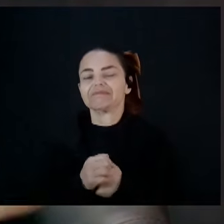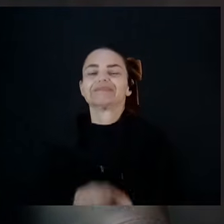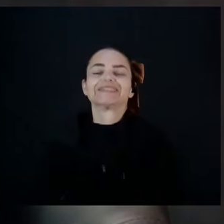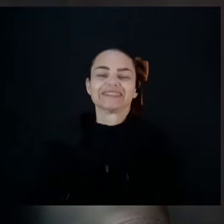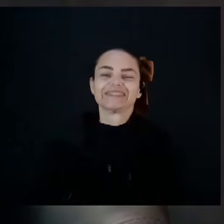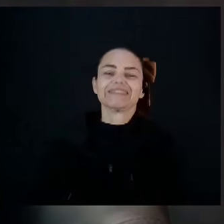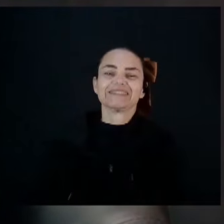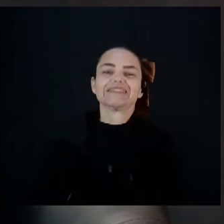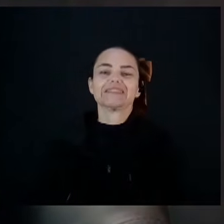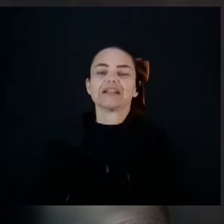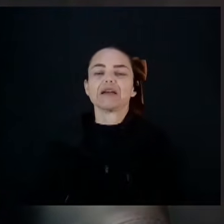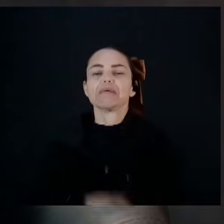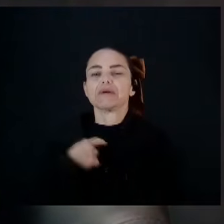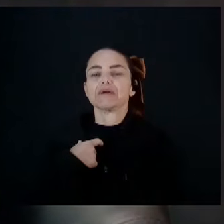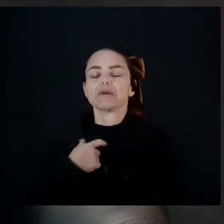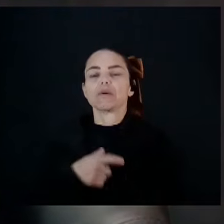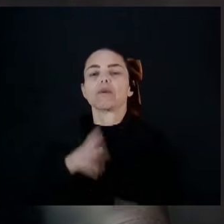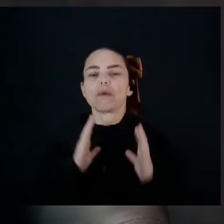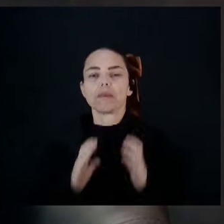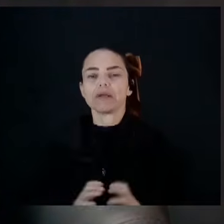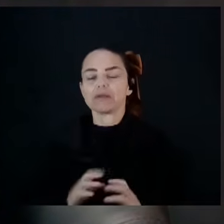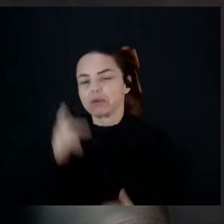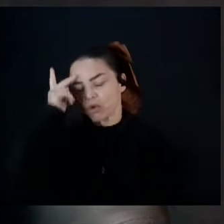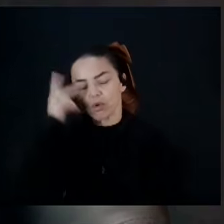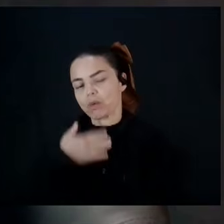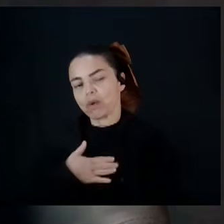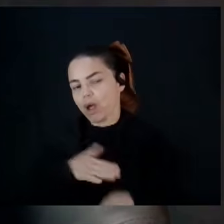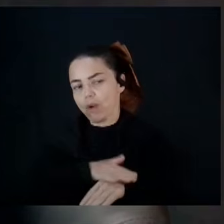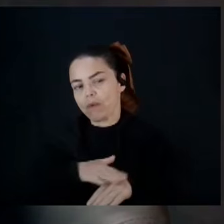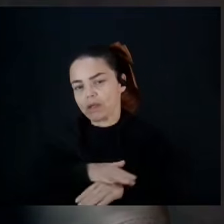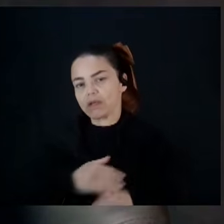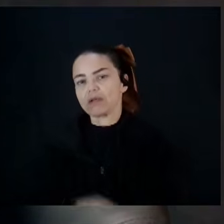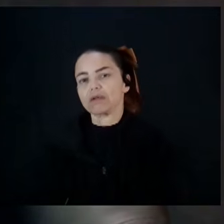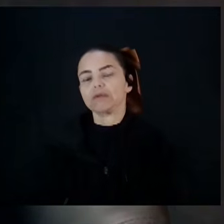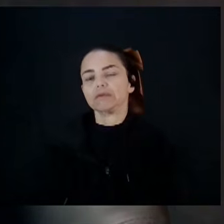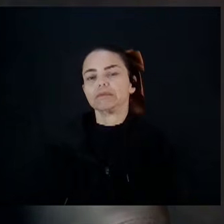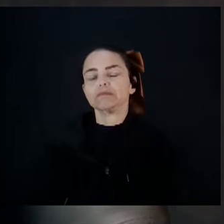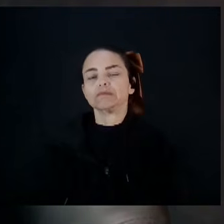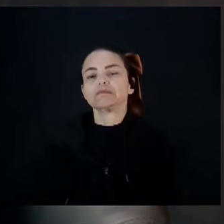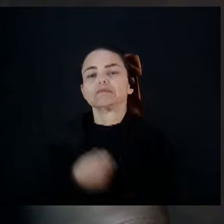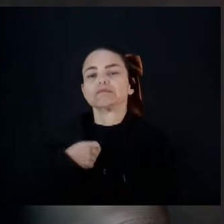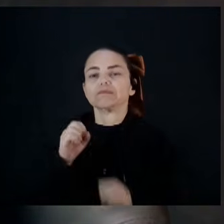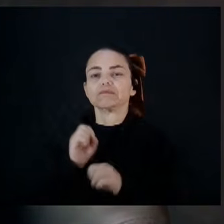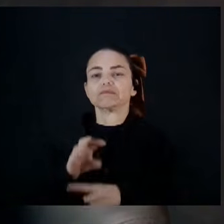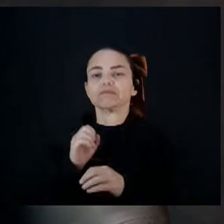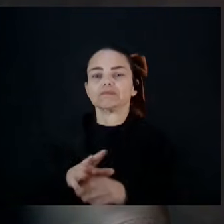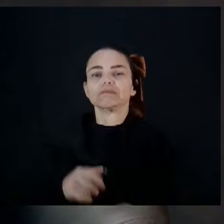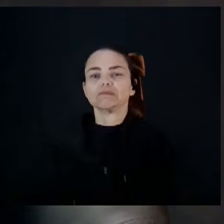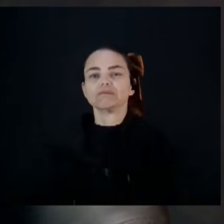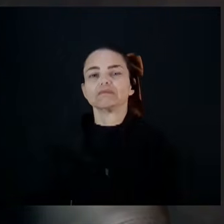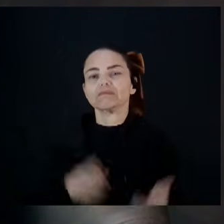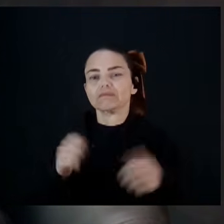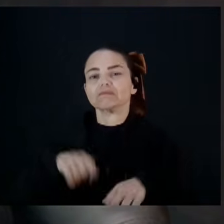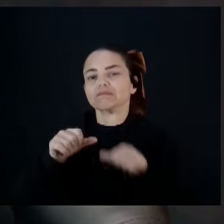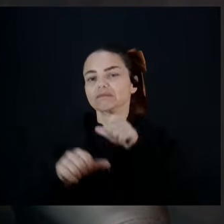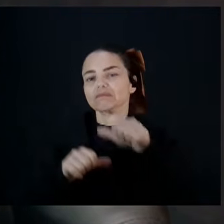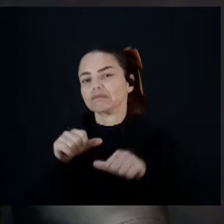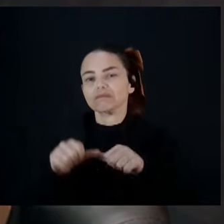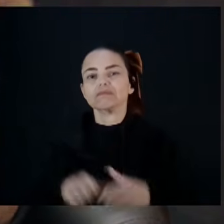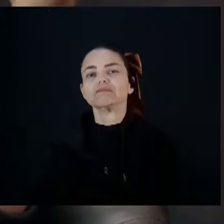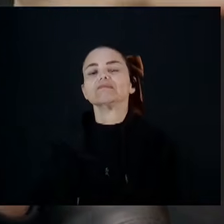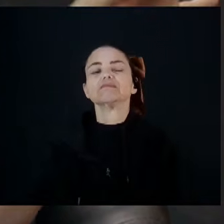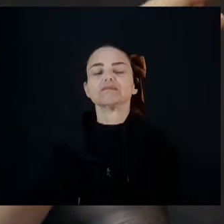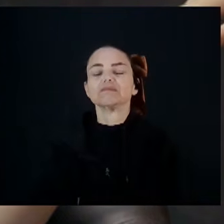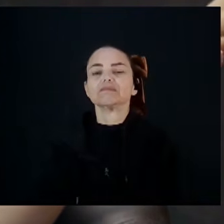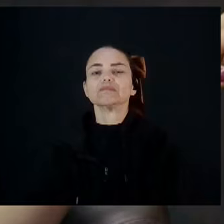quando ela tem esse comportamento, mas o que eu quero deixar aqui é uma mensagem de que é possível reverter, tanto do lado